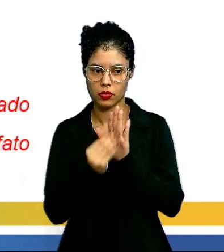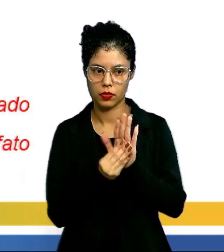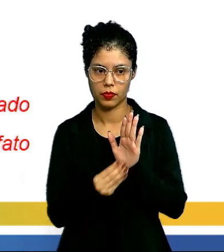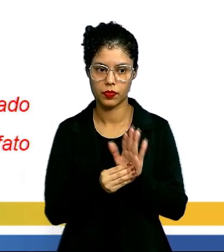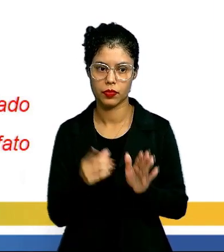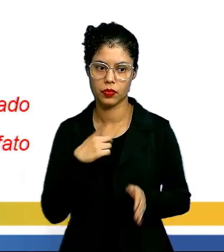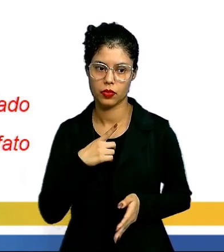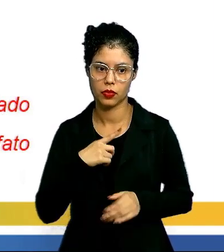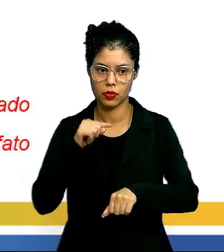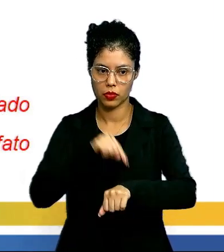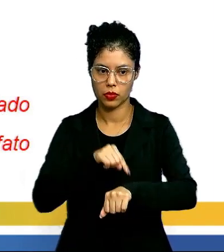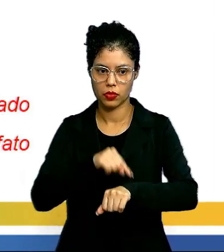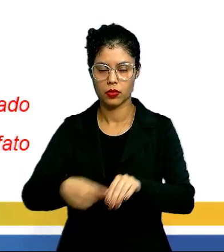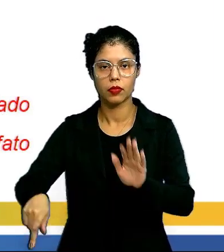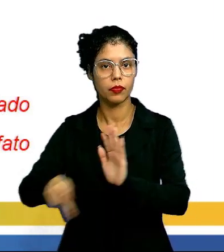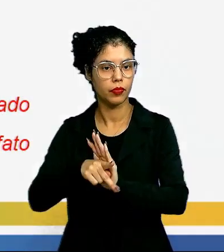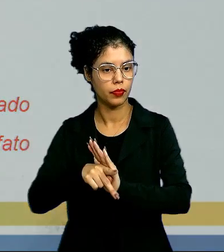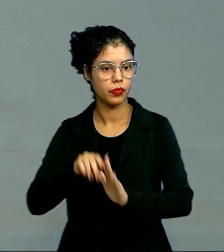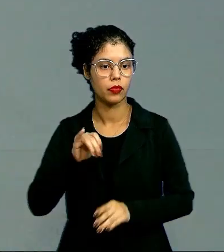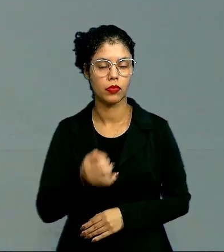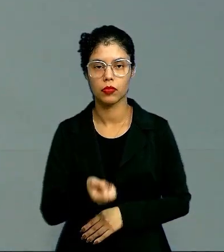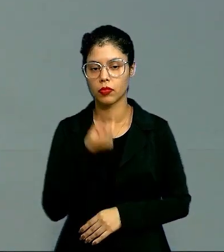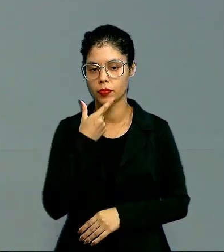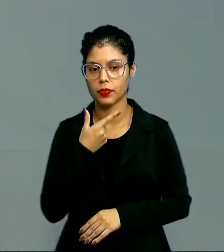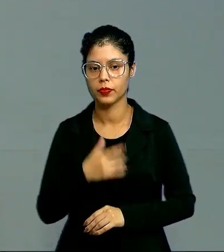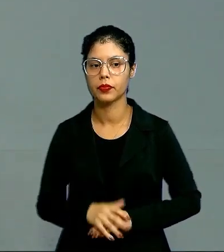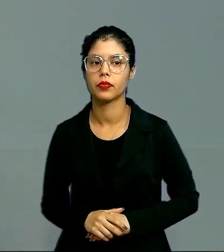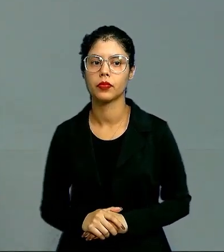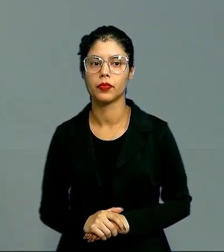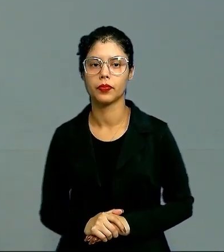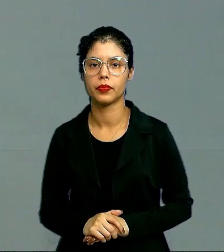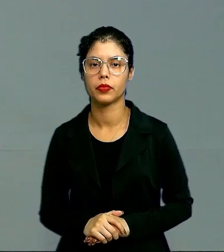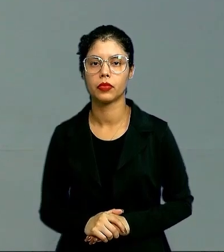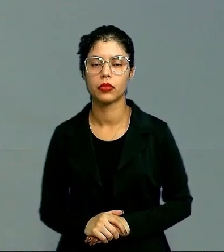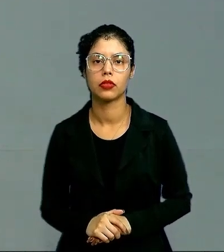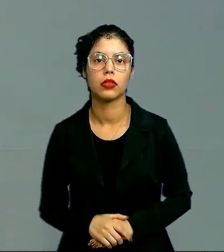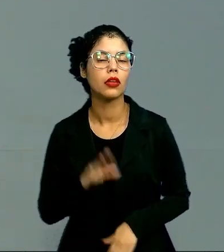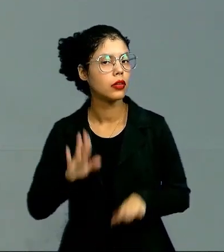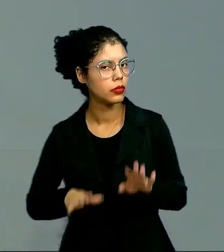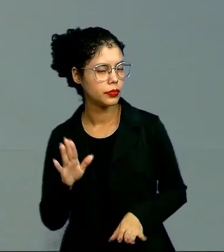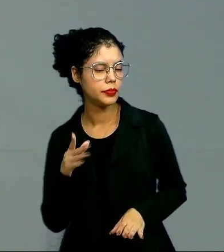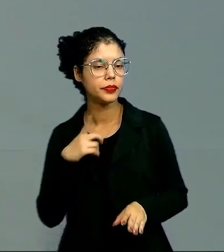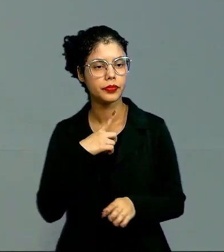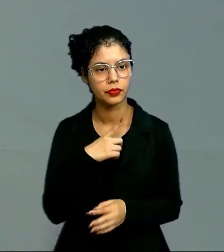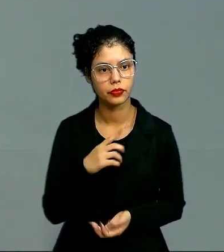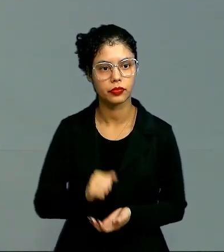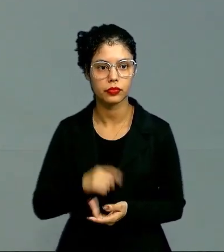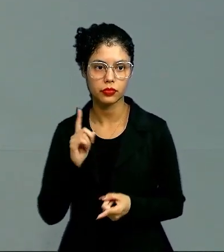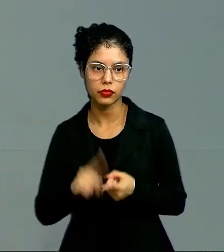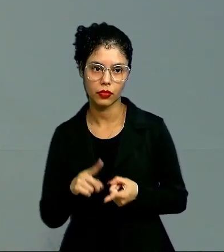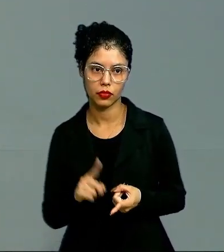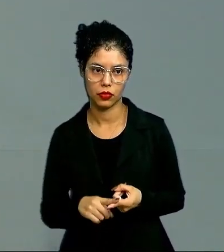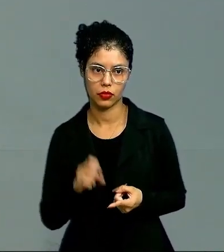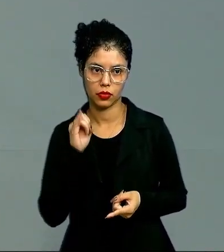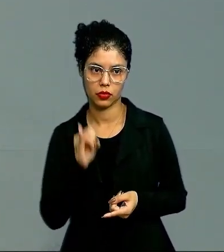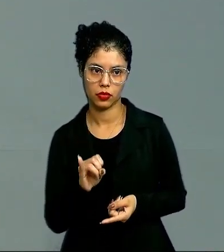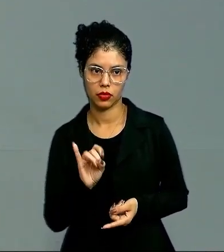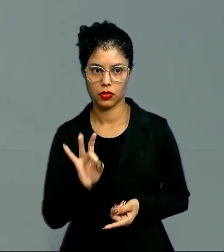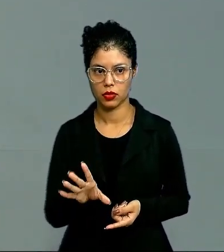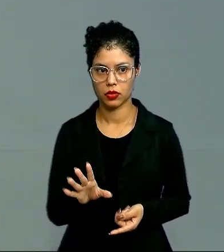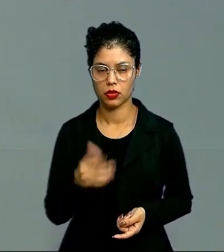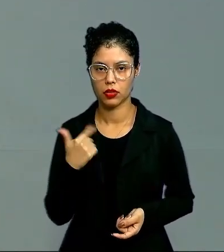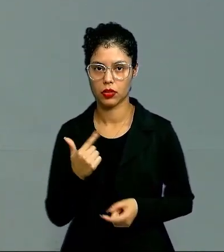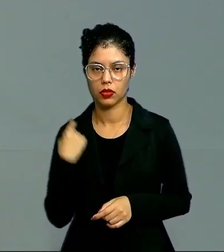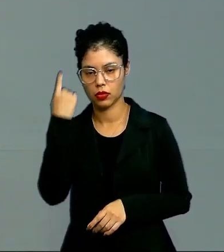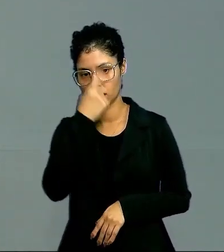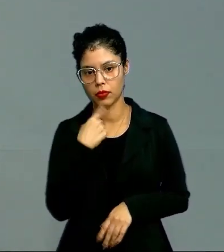de que existe hora específica para a sua ingestão. Nem sempre, né, gente? Porque assim, se eu sou uma pessoa que eu não tenho